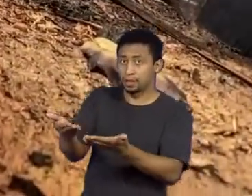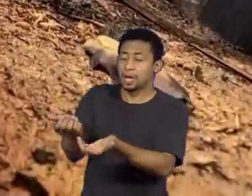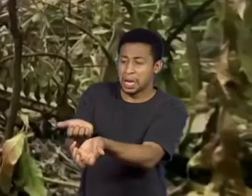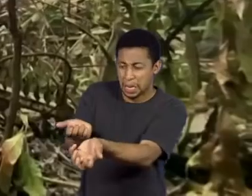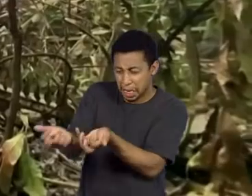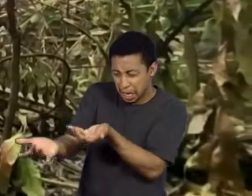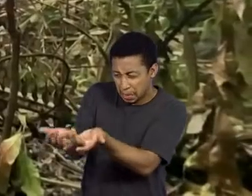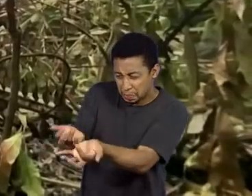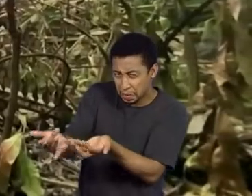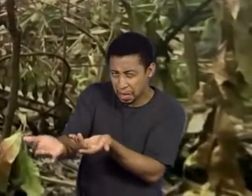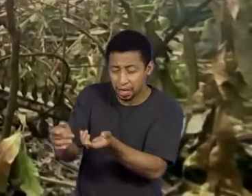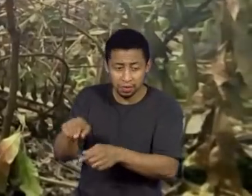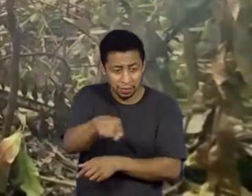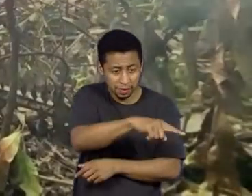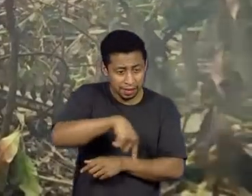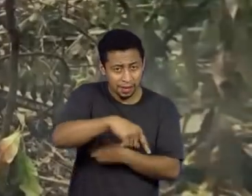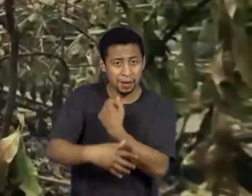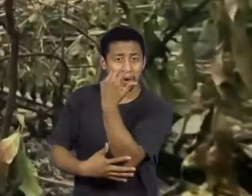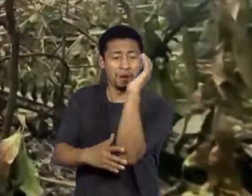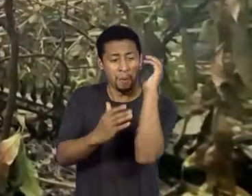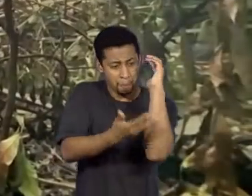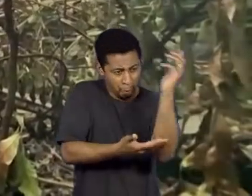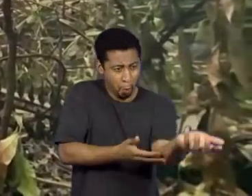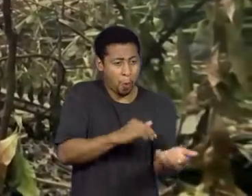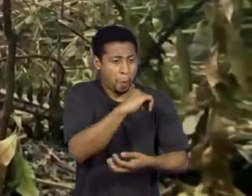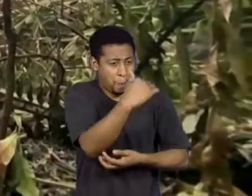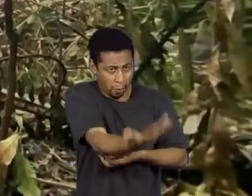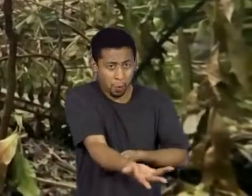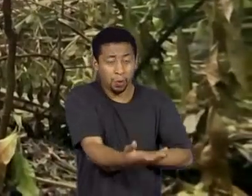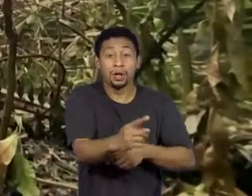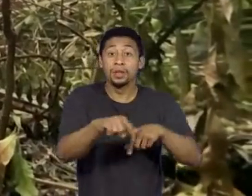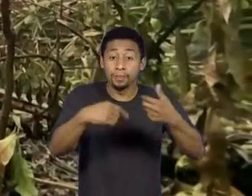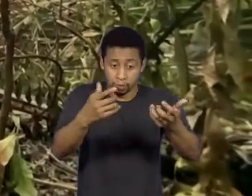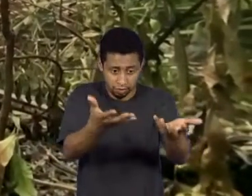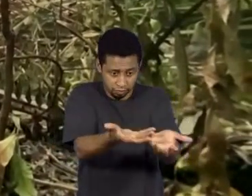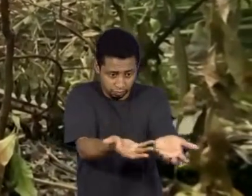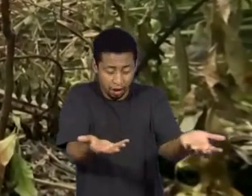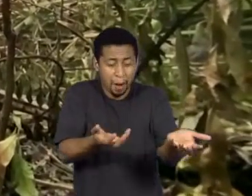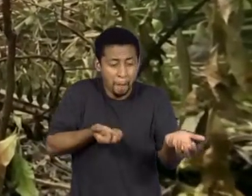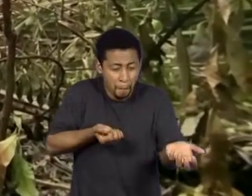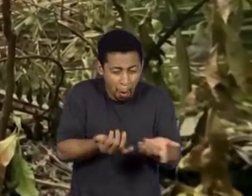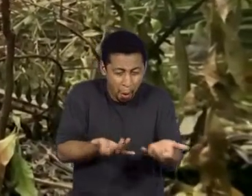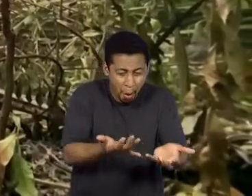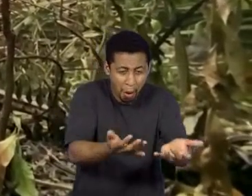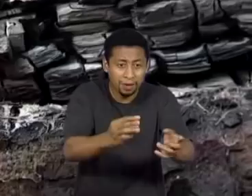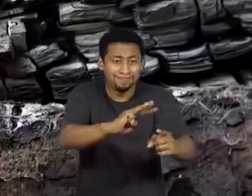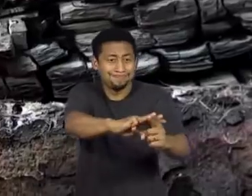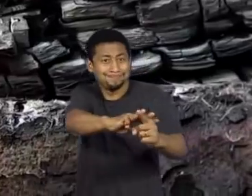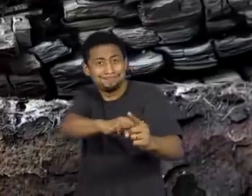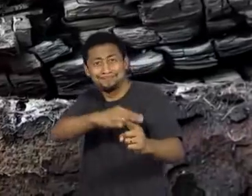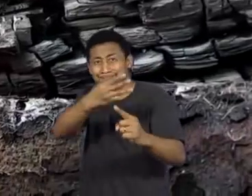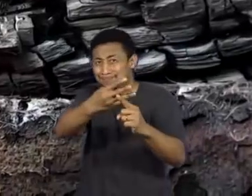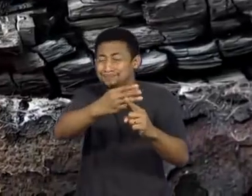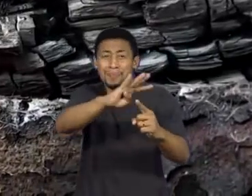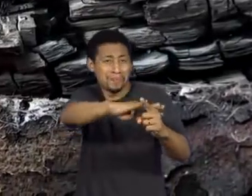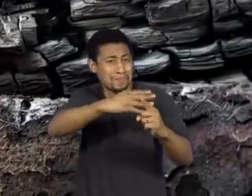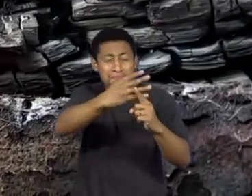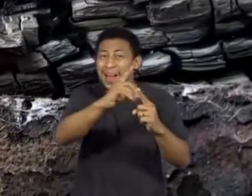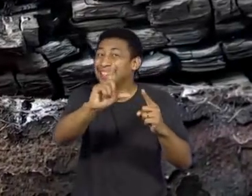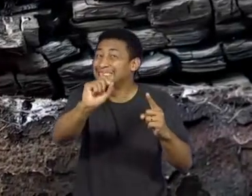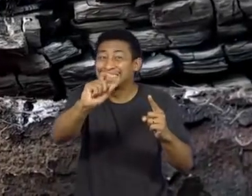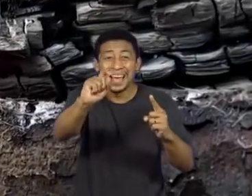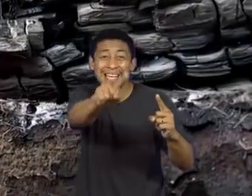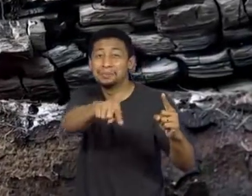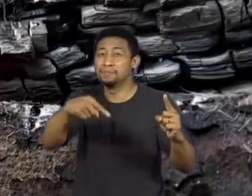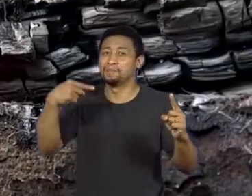está queimando, como depois está decompondo, fazendo com que a emissão não seja o triplo, seja 10